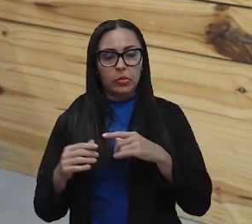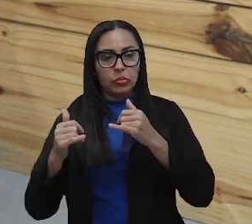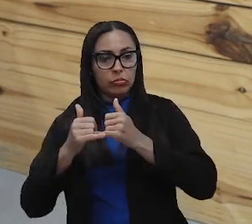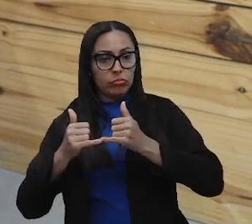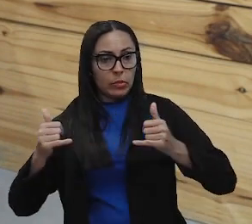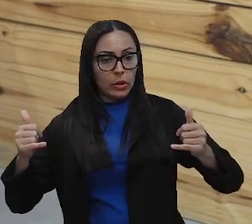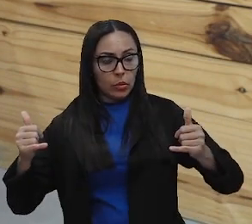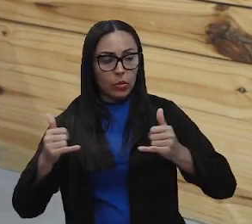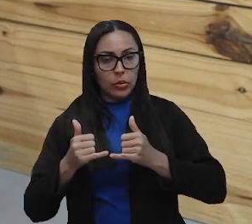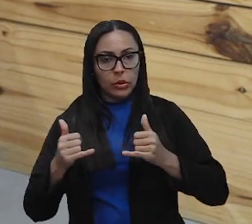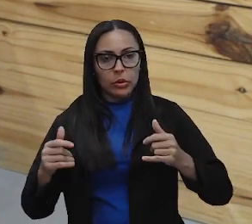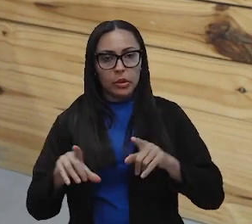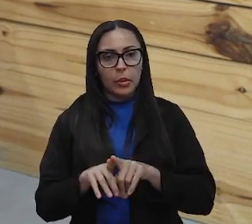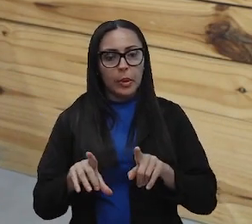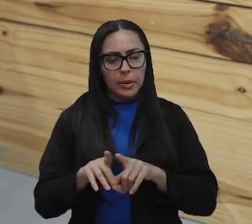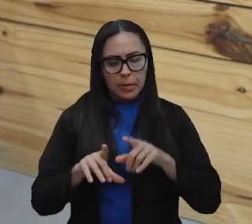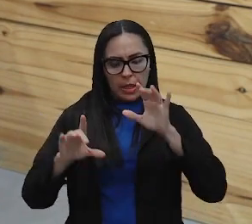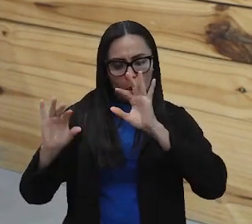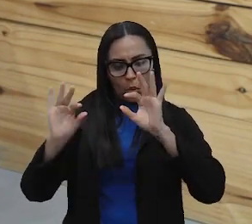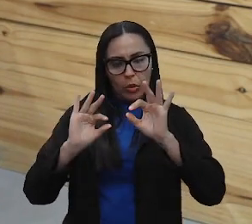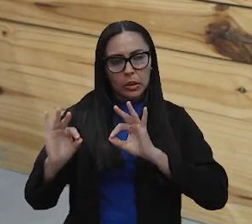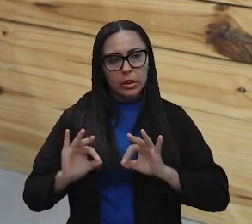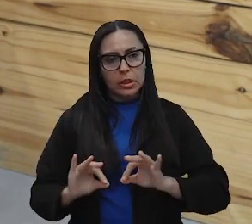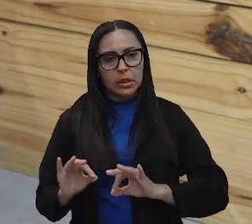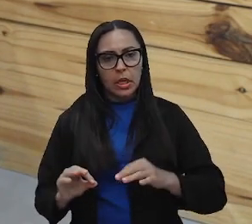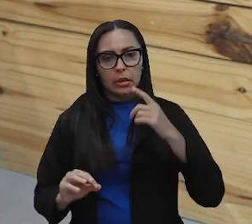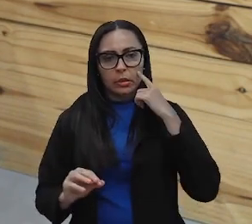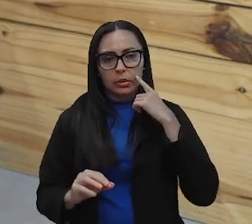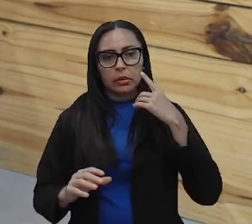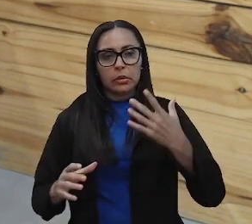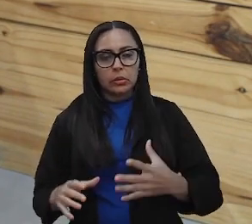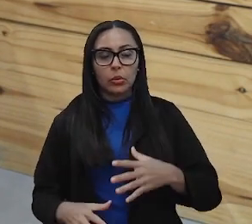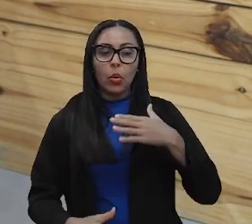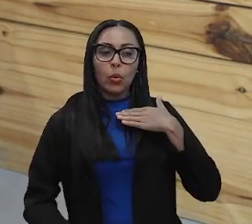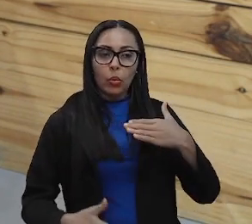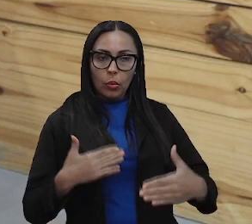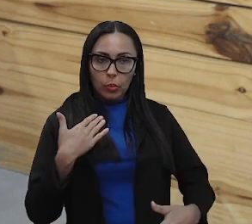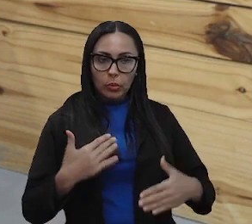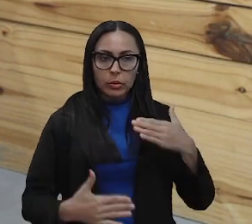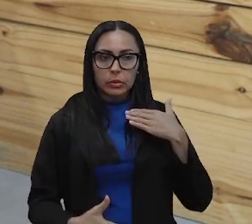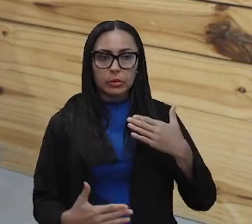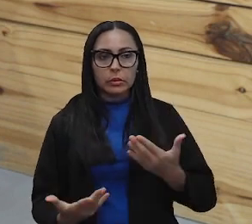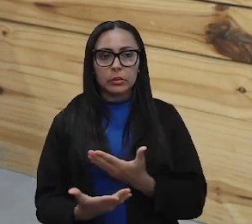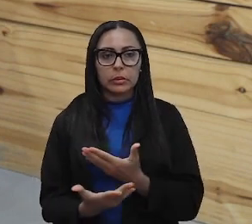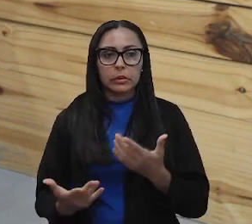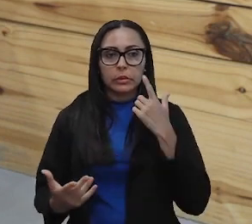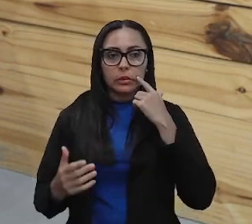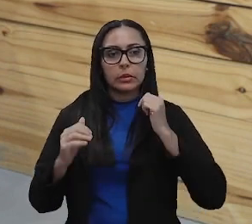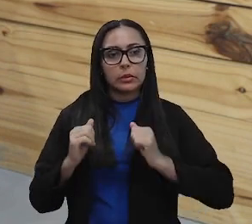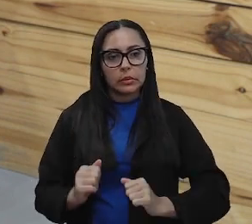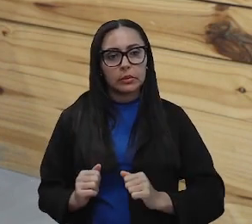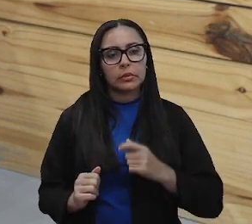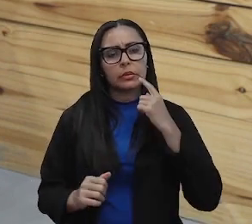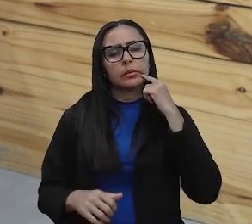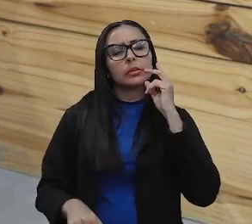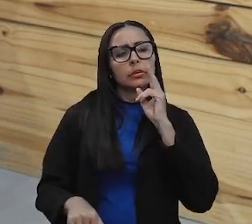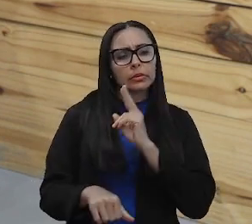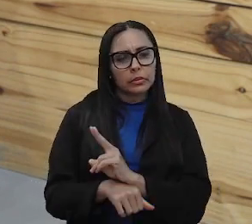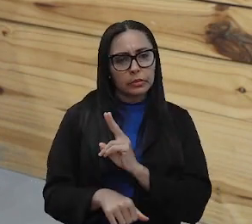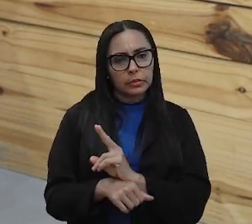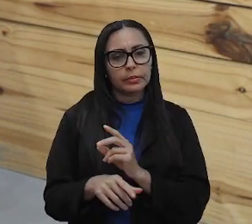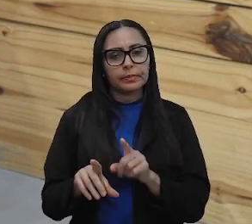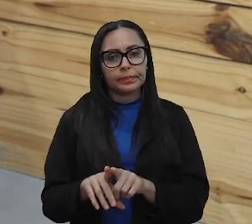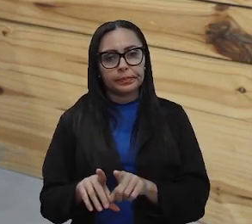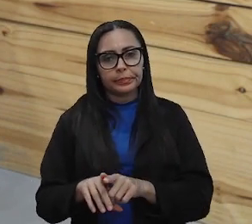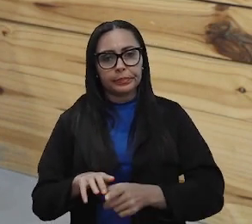tudo, então eu tenho que preparar, oxigenar esse corpo, essa musculatura, para que ela possa aguentar essa sobrecarga.